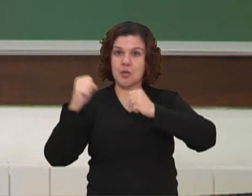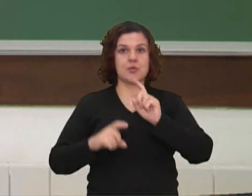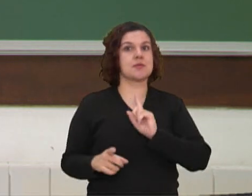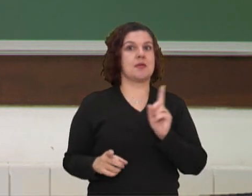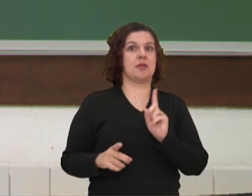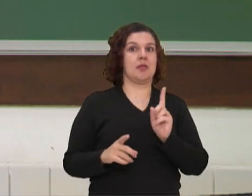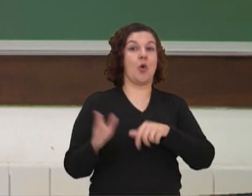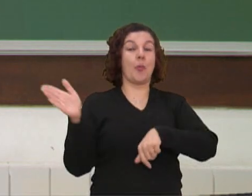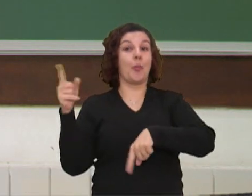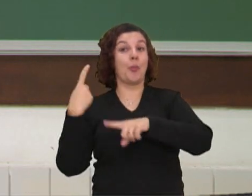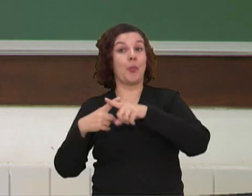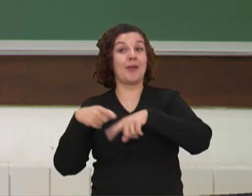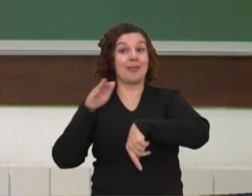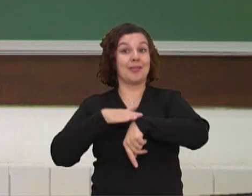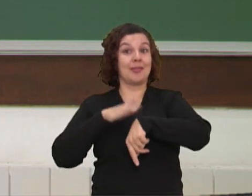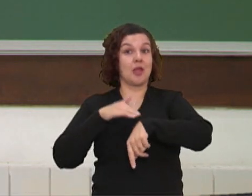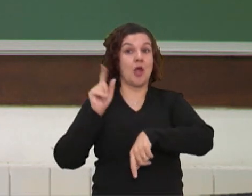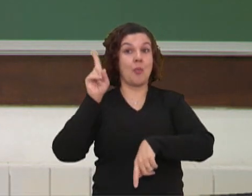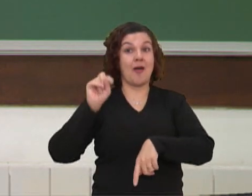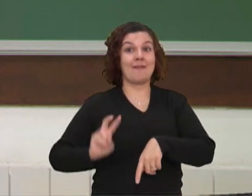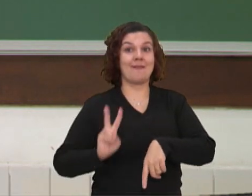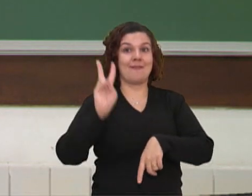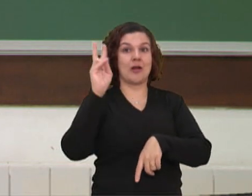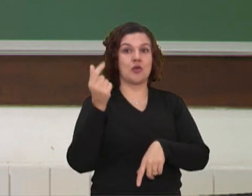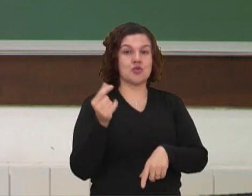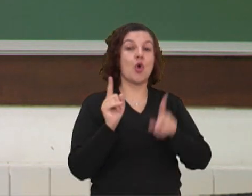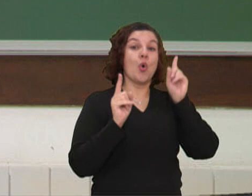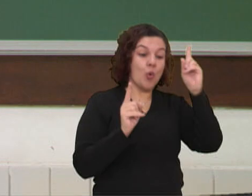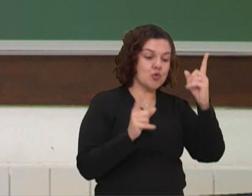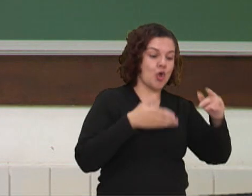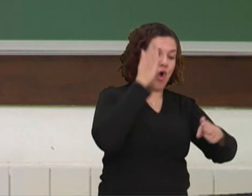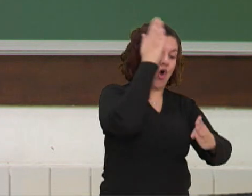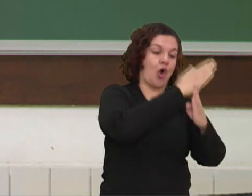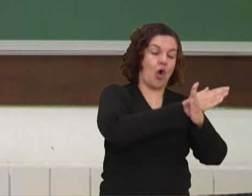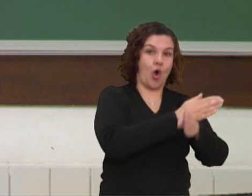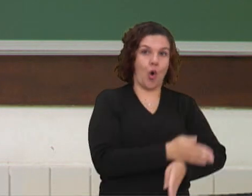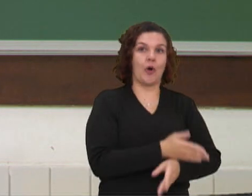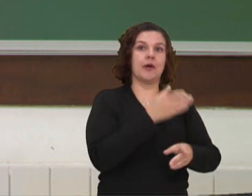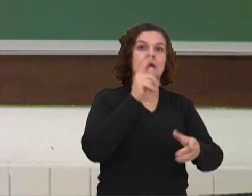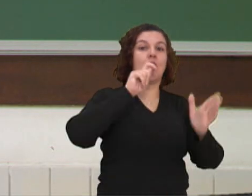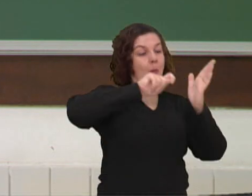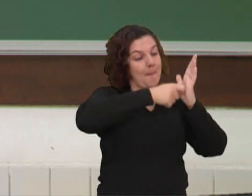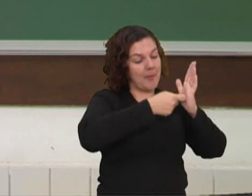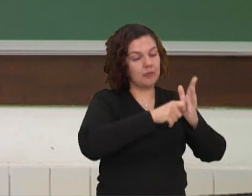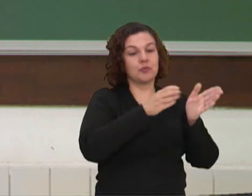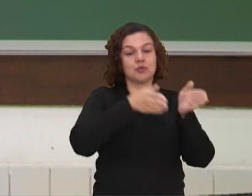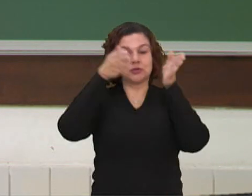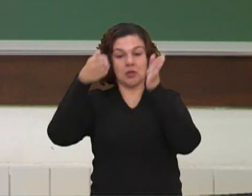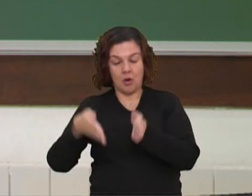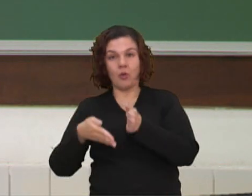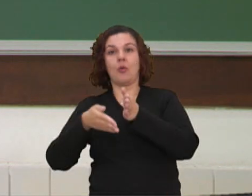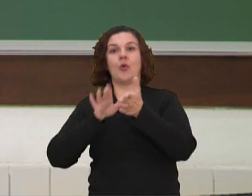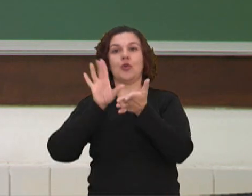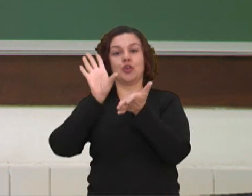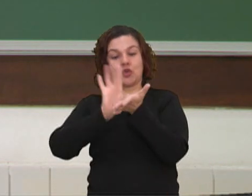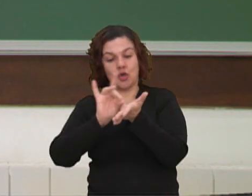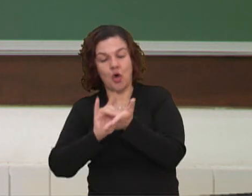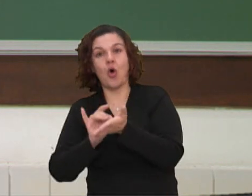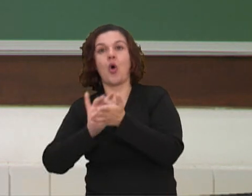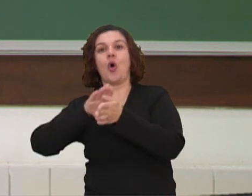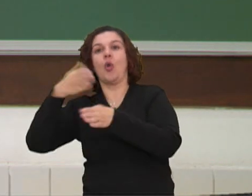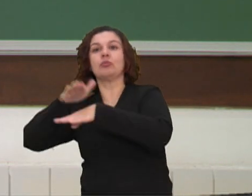de tempo valioso, um só corta, um só parafusa, um só prega, um só cola e tem um resultado final com